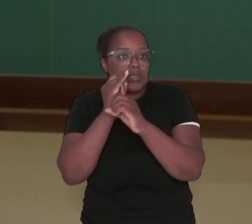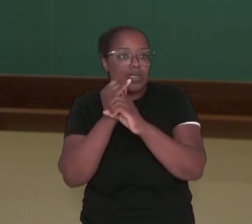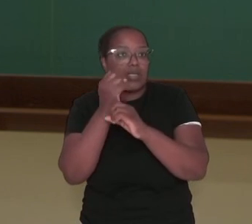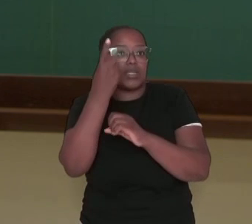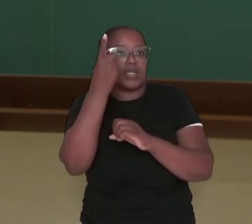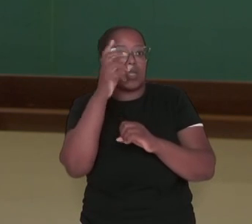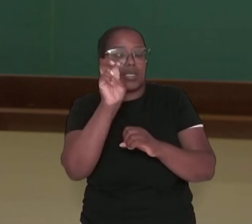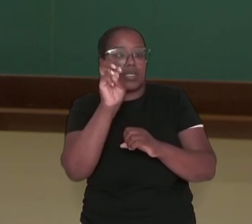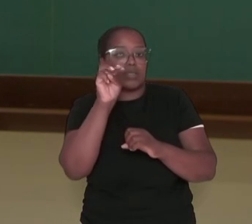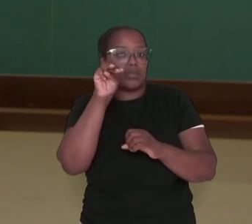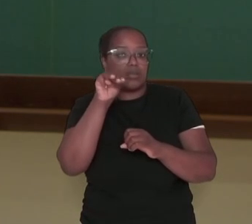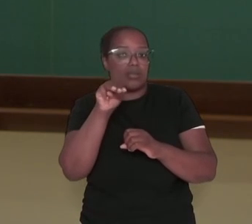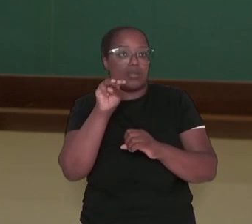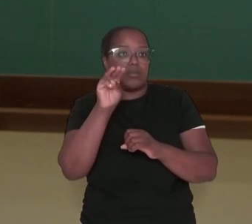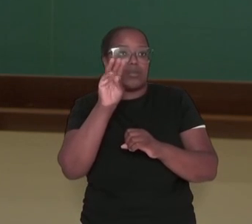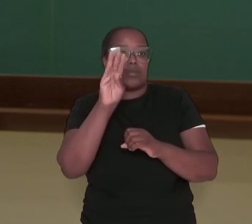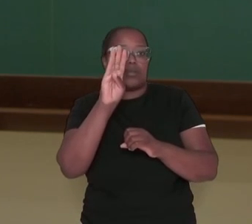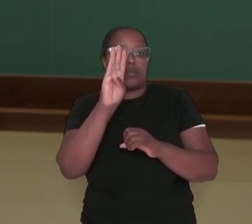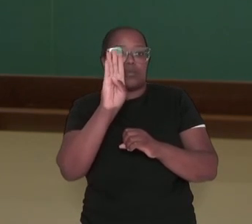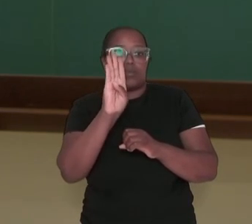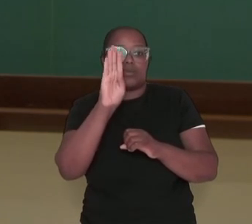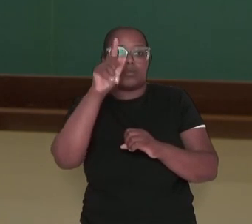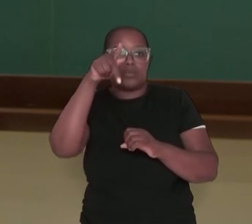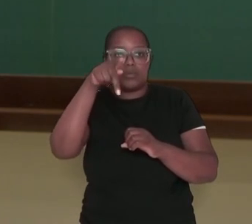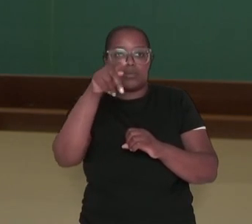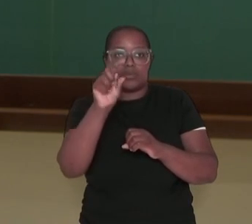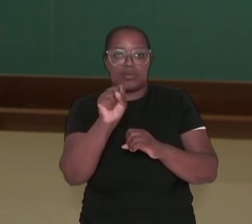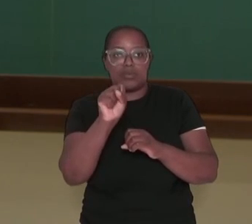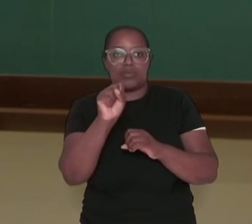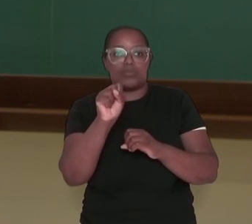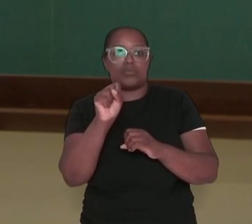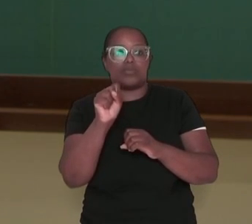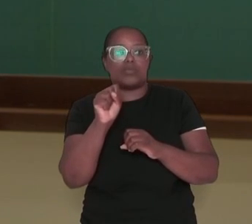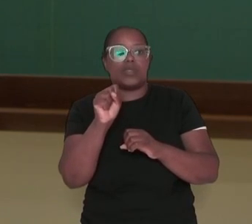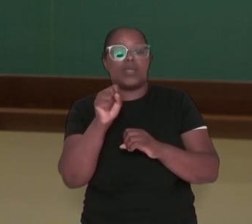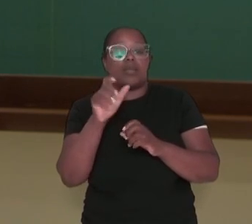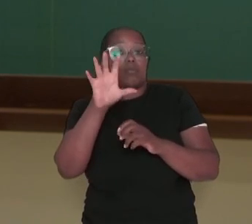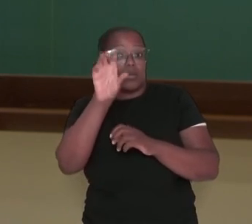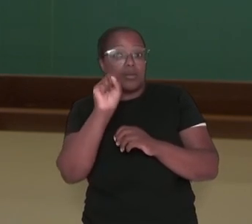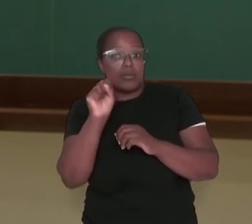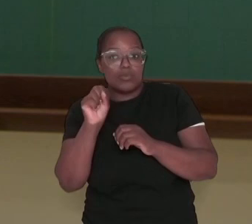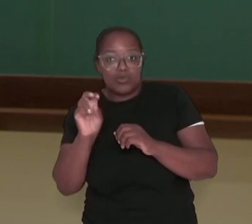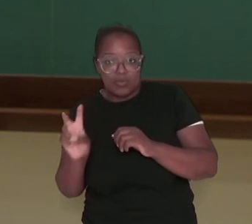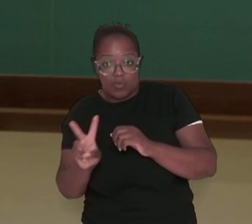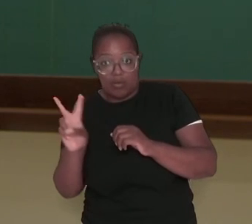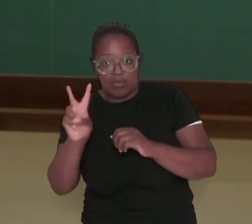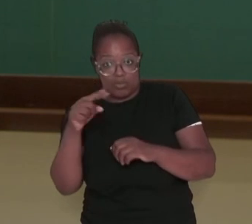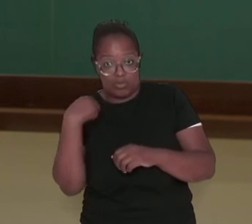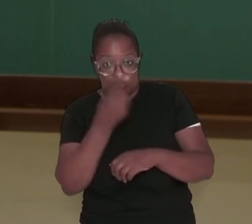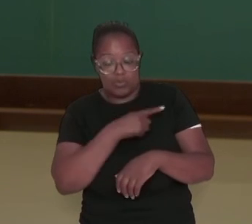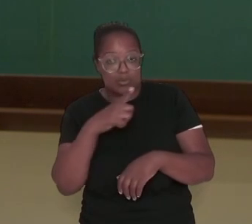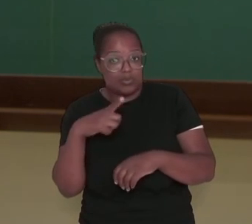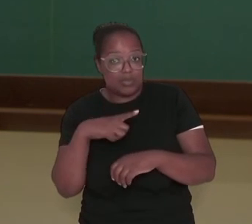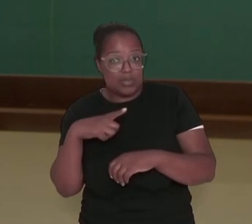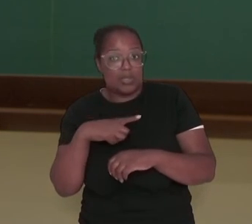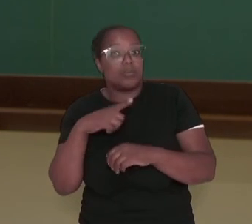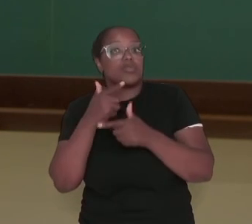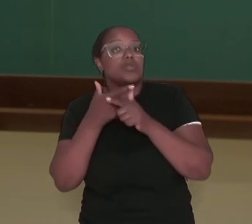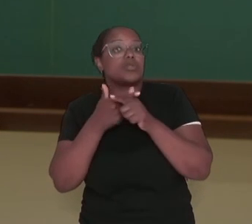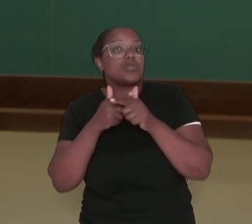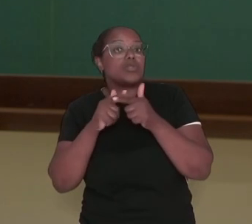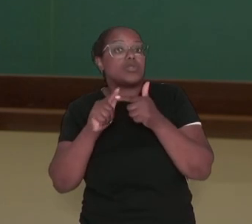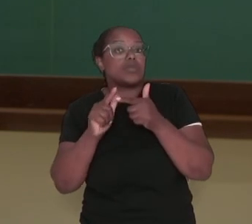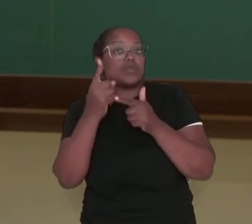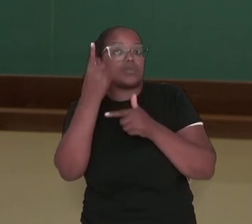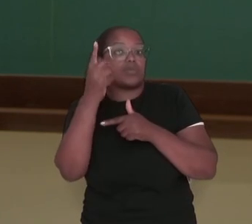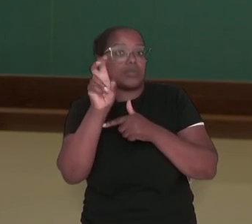15 megabits por segundo. Então, pegamos o valor aqui que a gente tem e dividimos